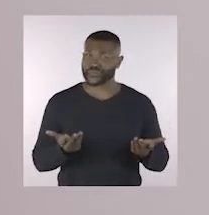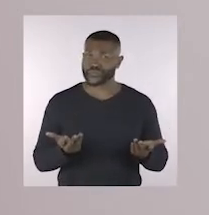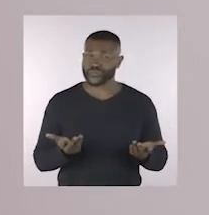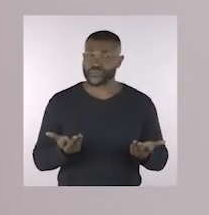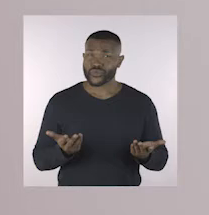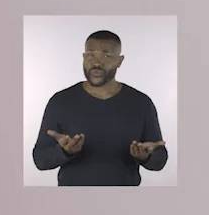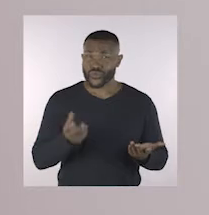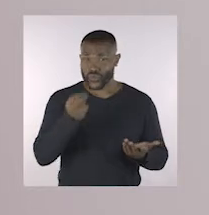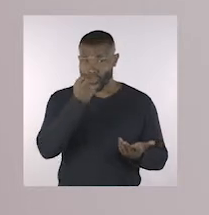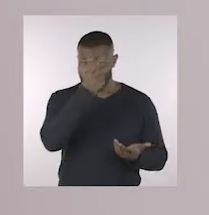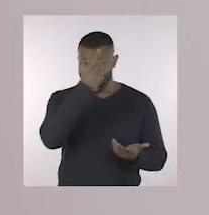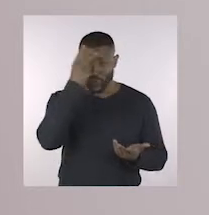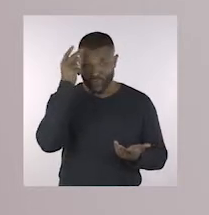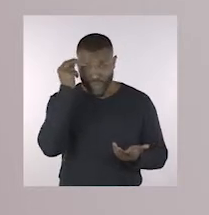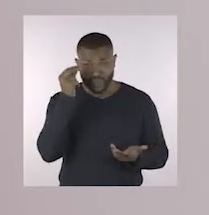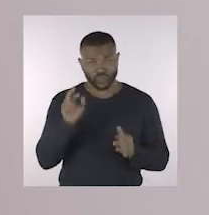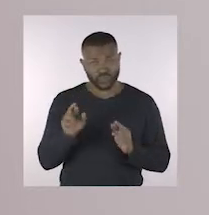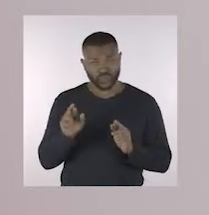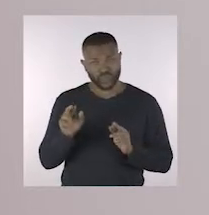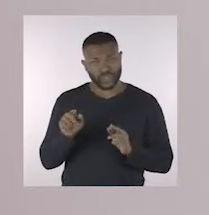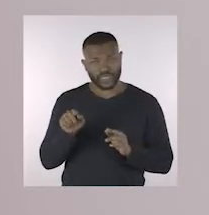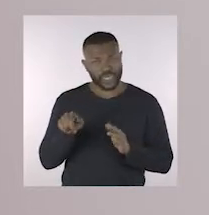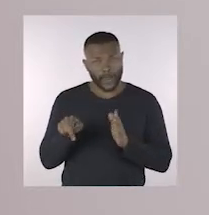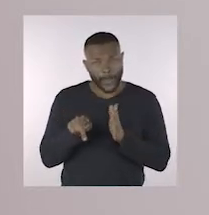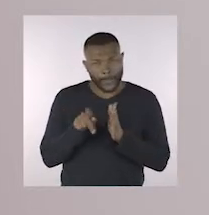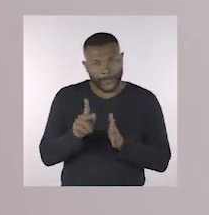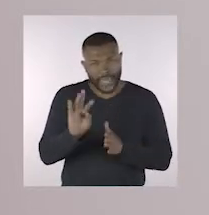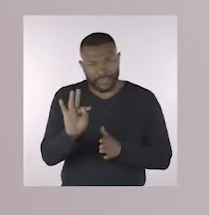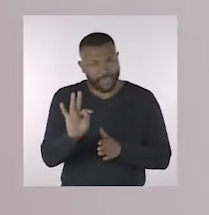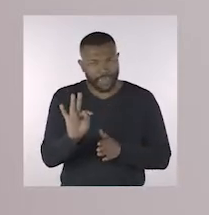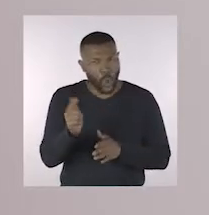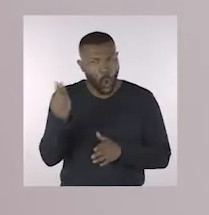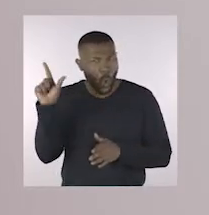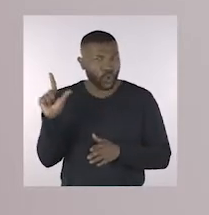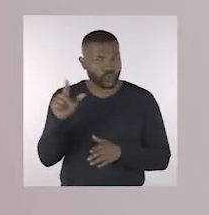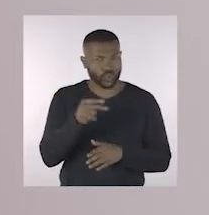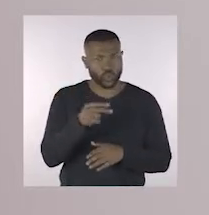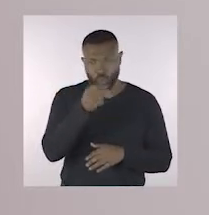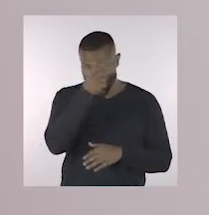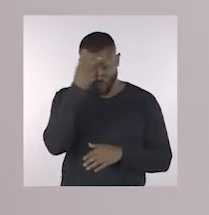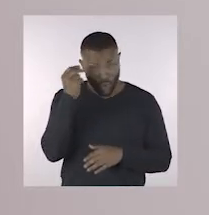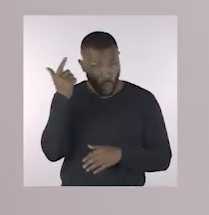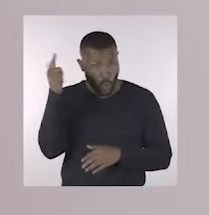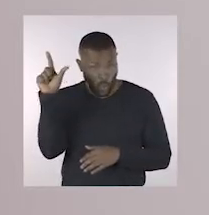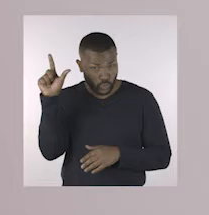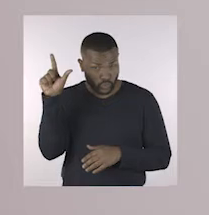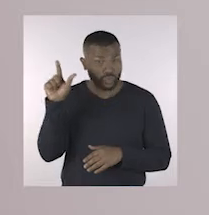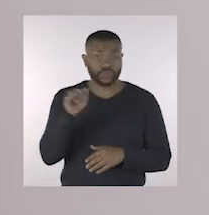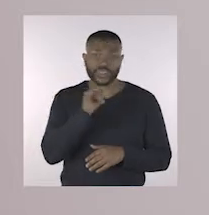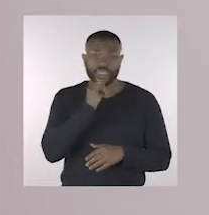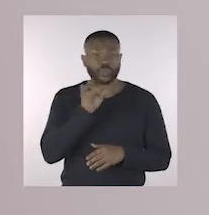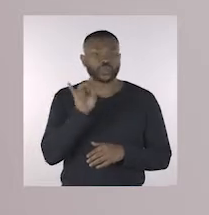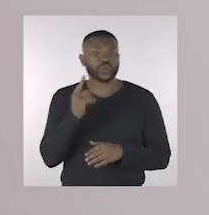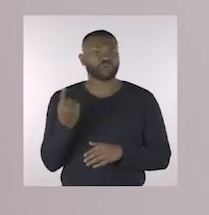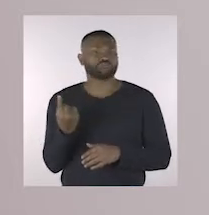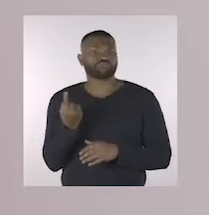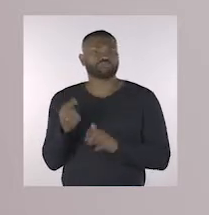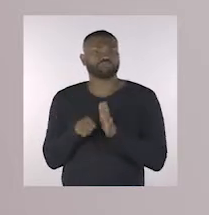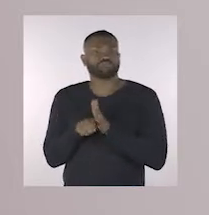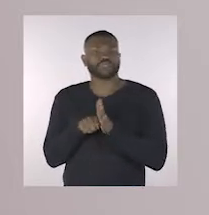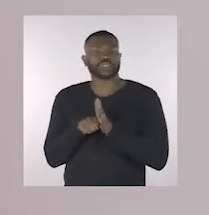os governos que que não são do PT eles eles buscam se isolado povo eles vivem de fazer pesquisa